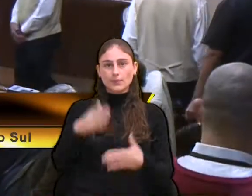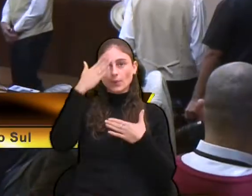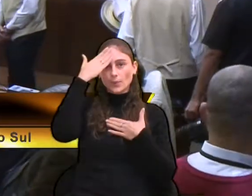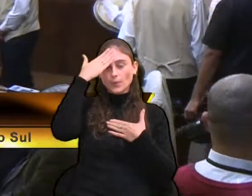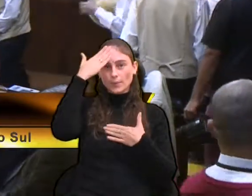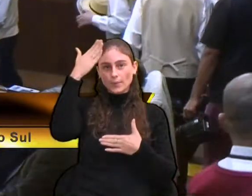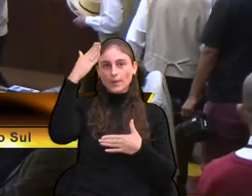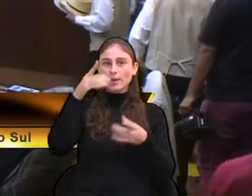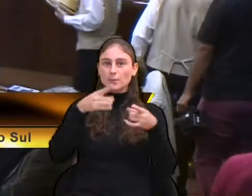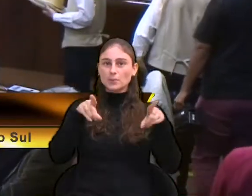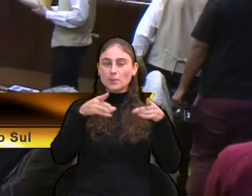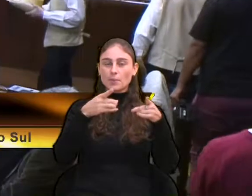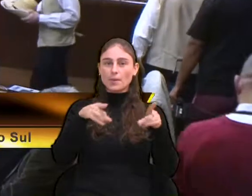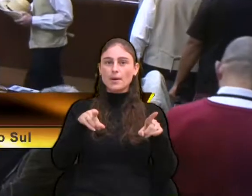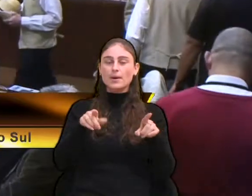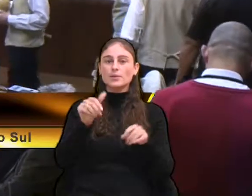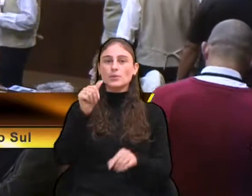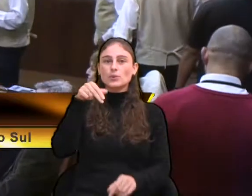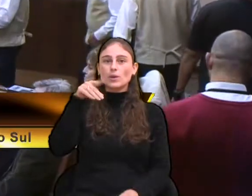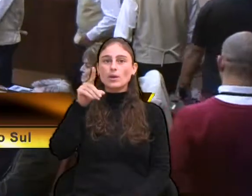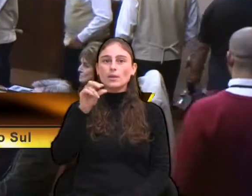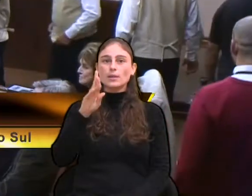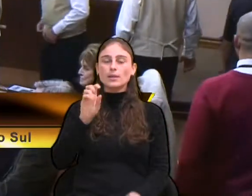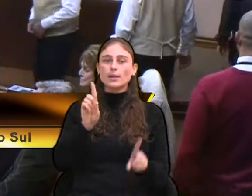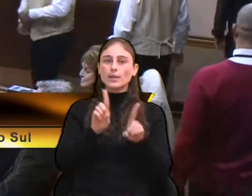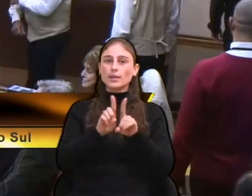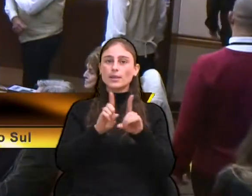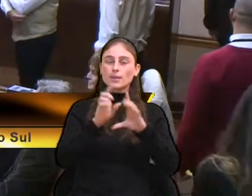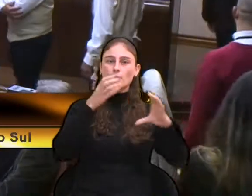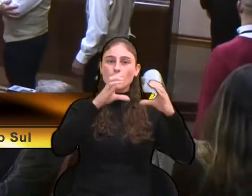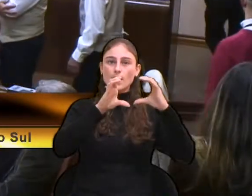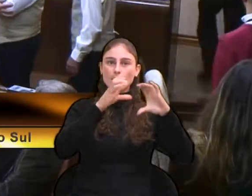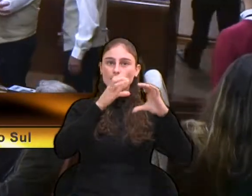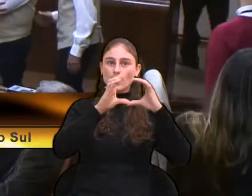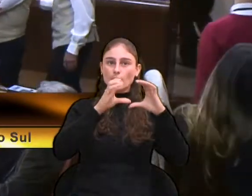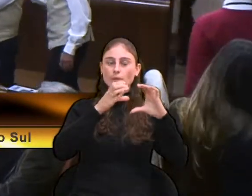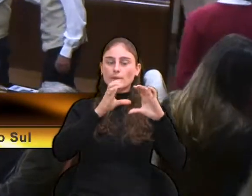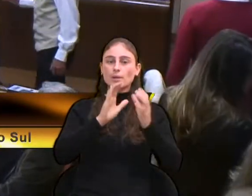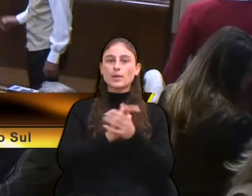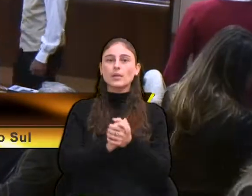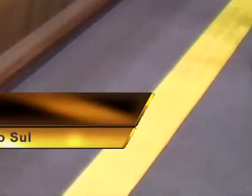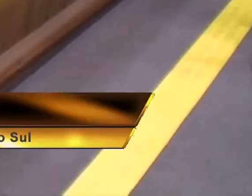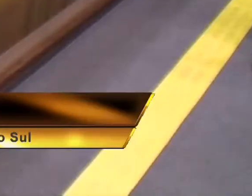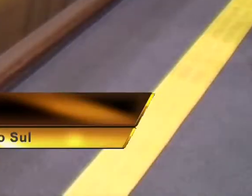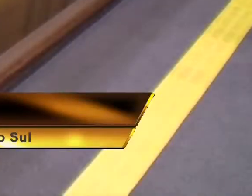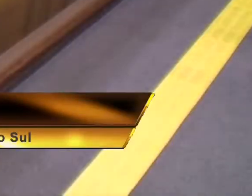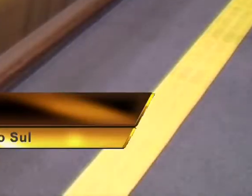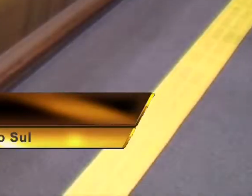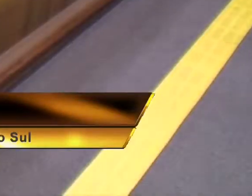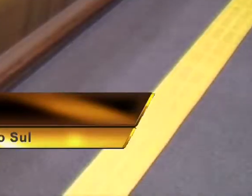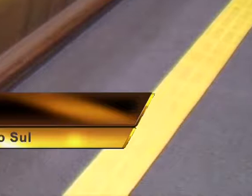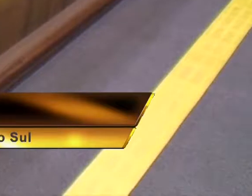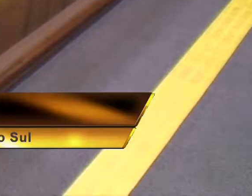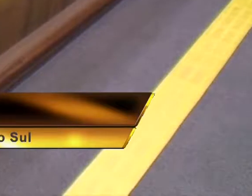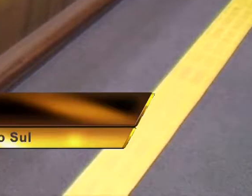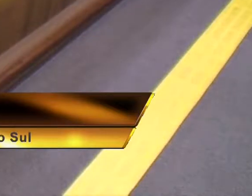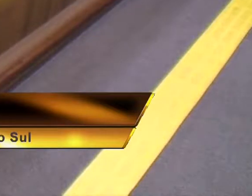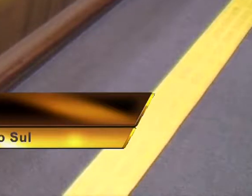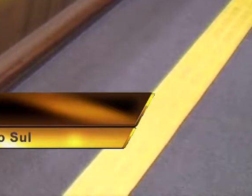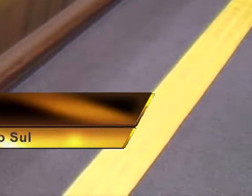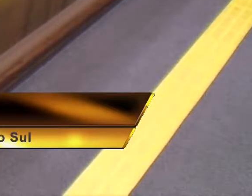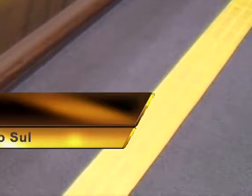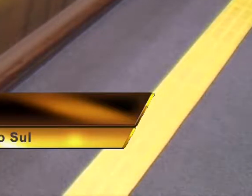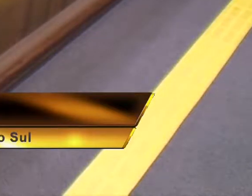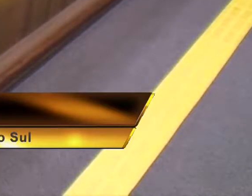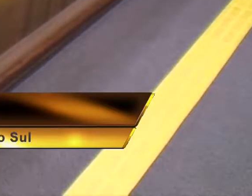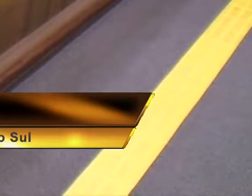Obrigado ao maestro André Rossi e ao coral Radice de Itália. Vereador Toigo, nós vamos treinar para o ano que vem. Aí aceitamos o desafio